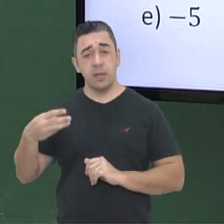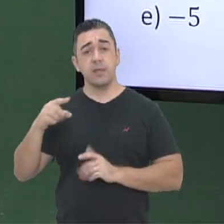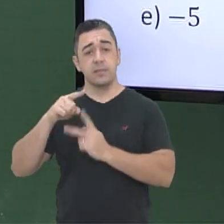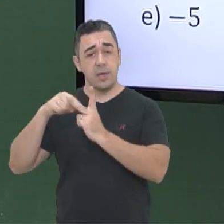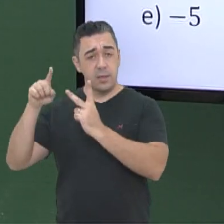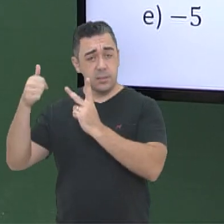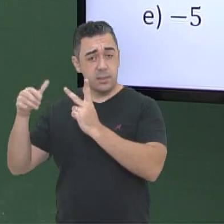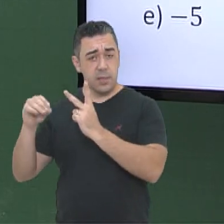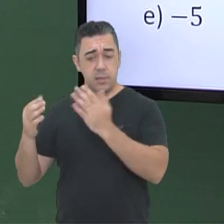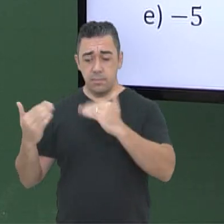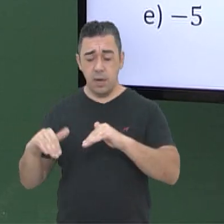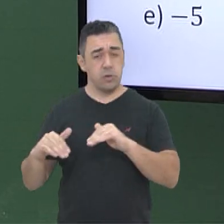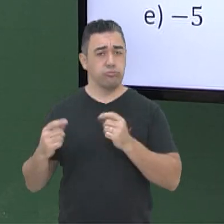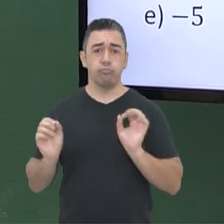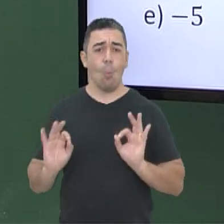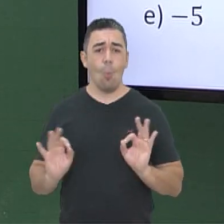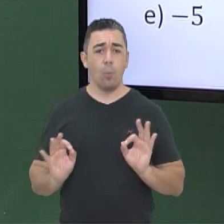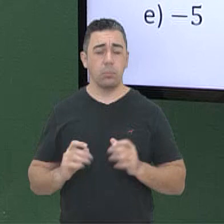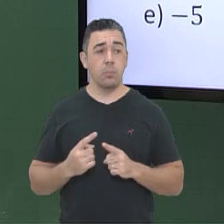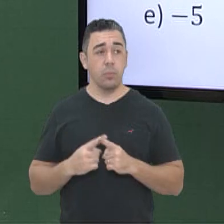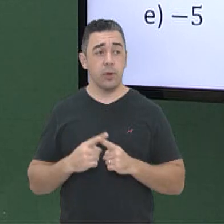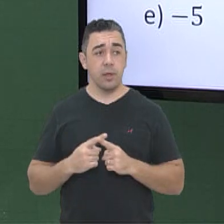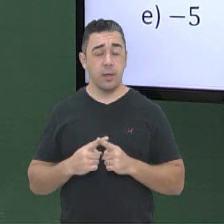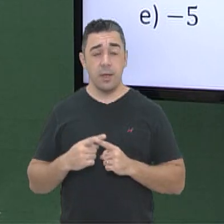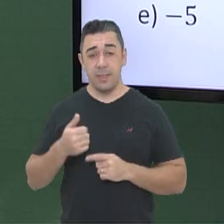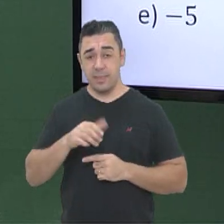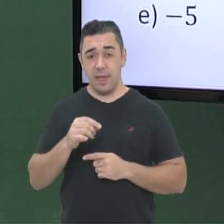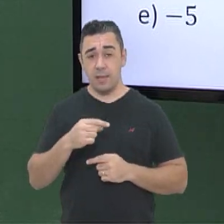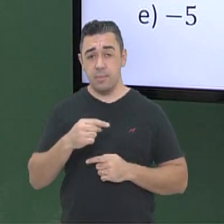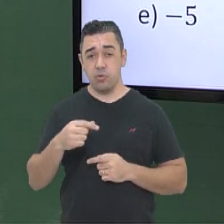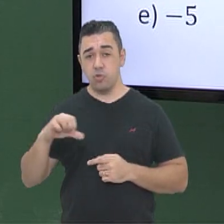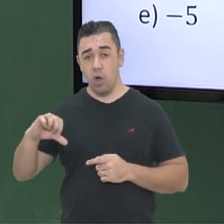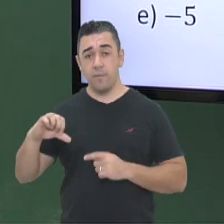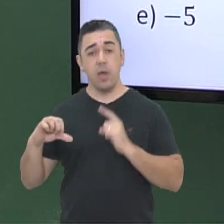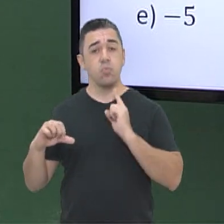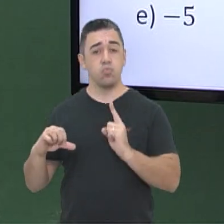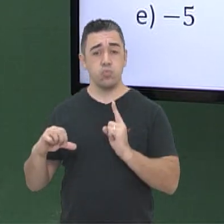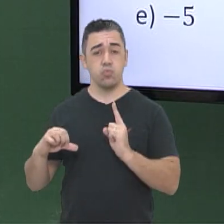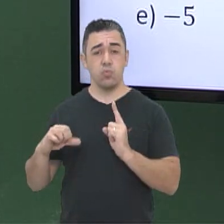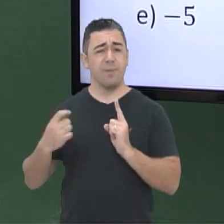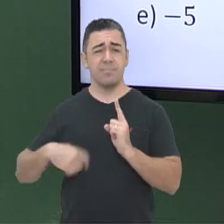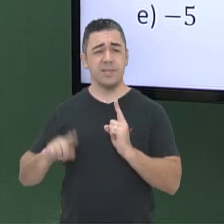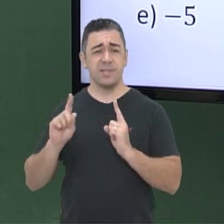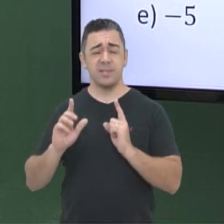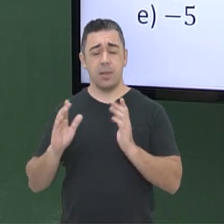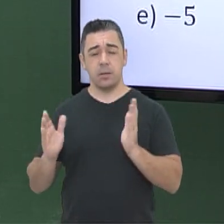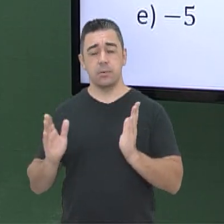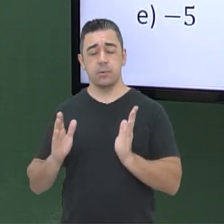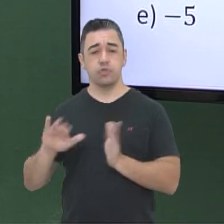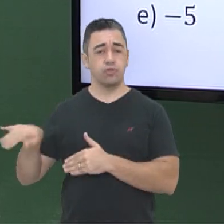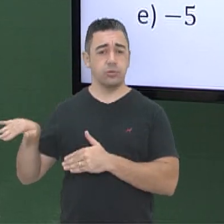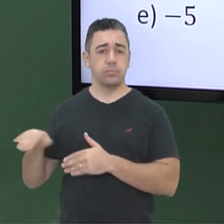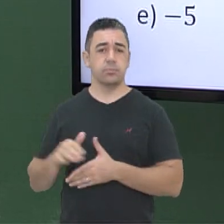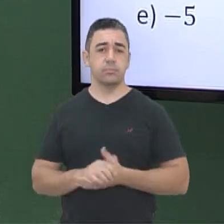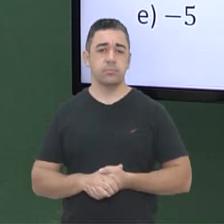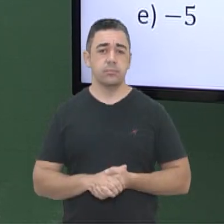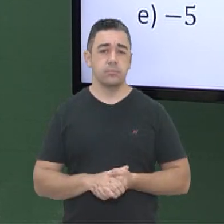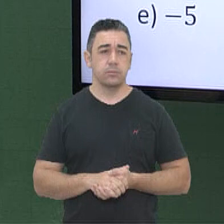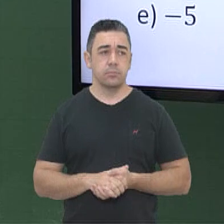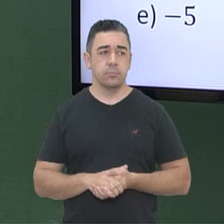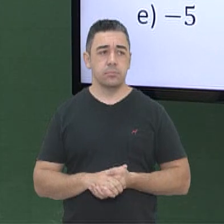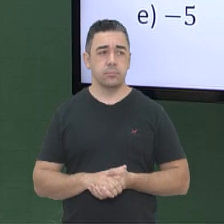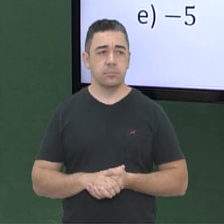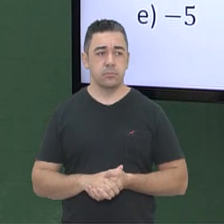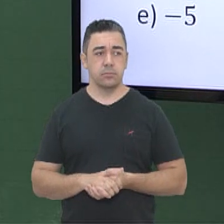10. E embaixo, por que não tem nada? Porque 10 menos 9 é 1. E quando o denominador é 1, não precisa aparecer,